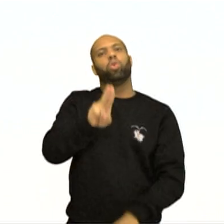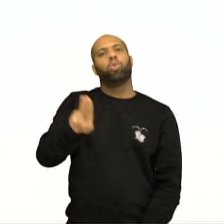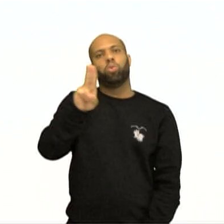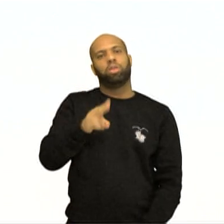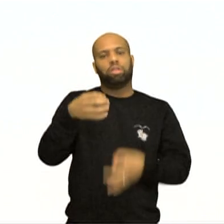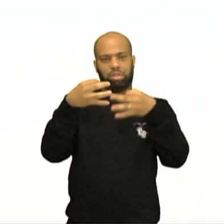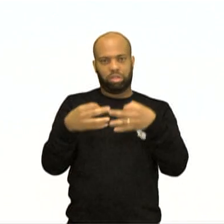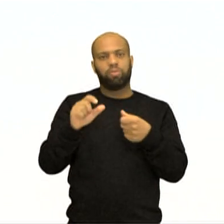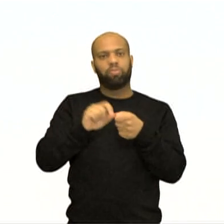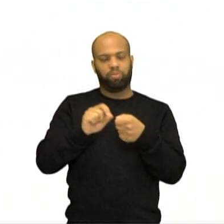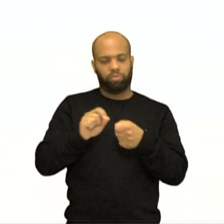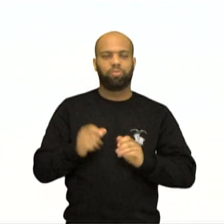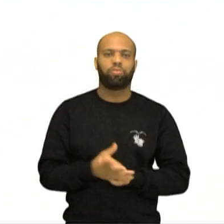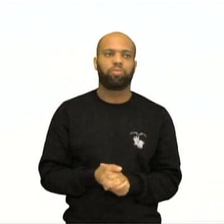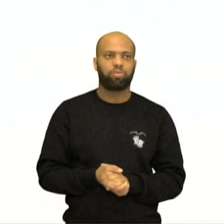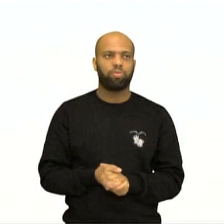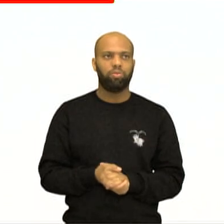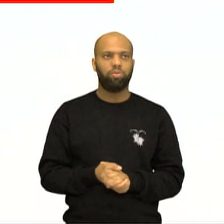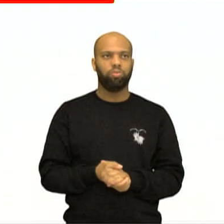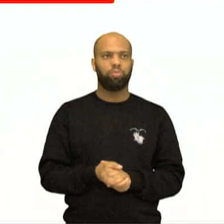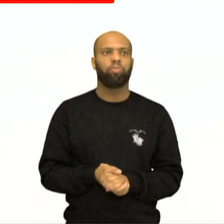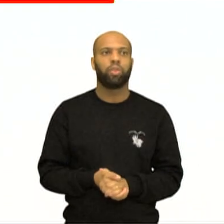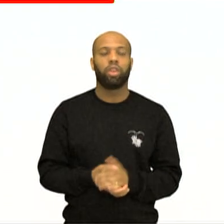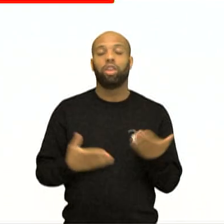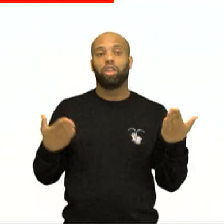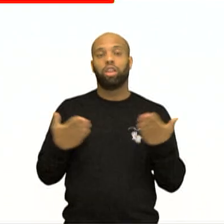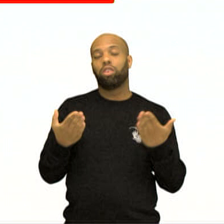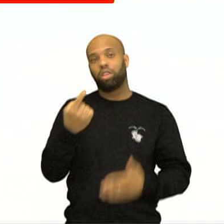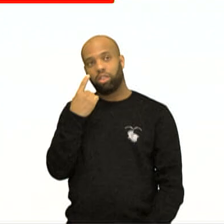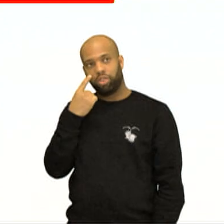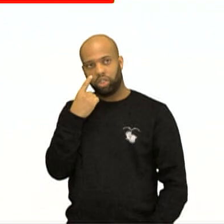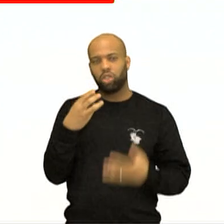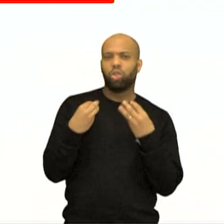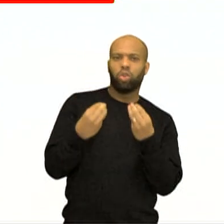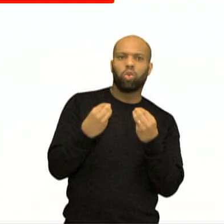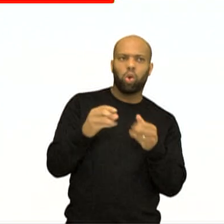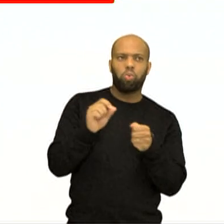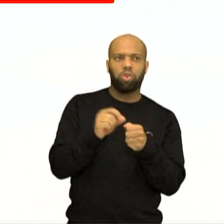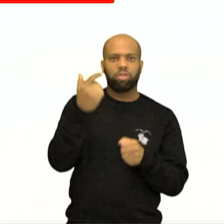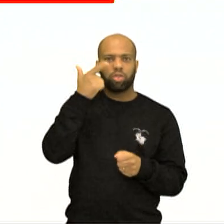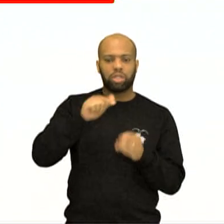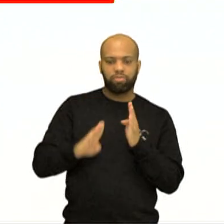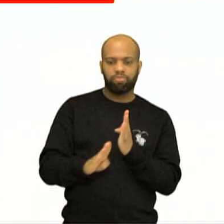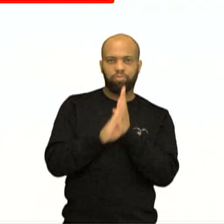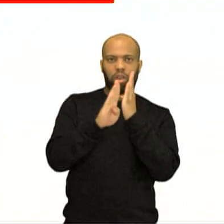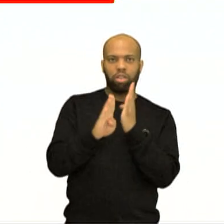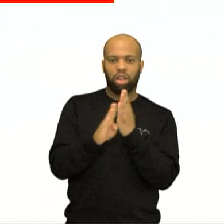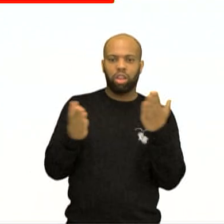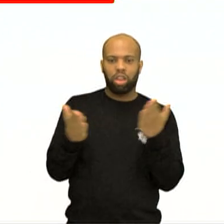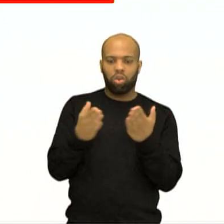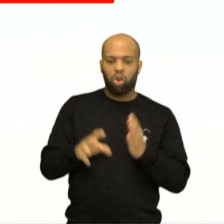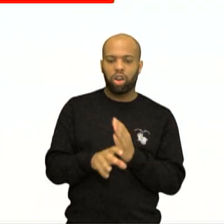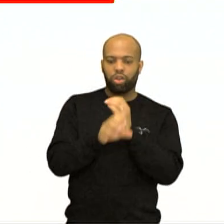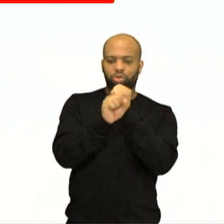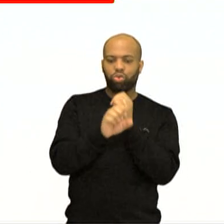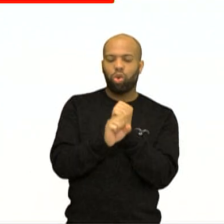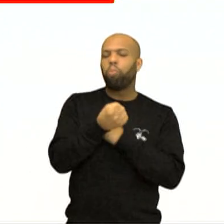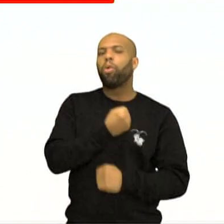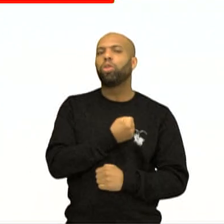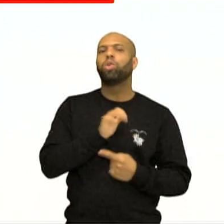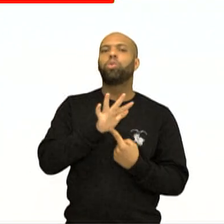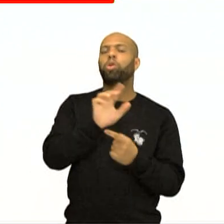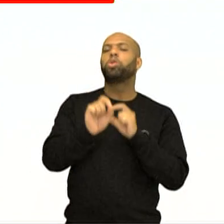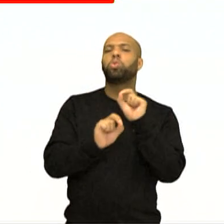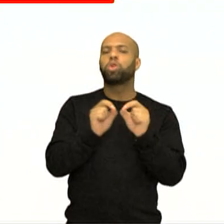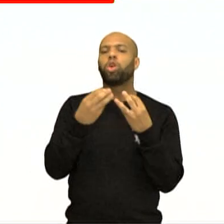esse exercício aqui. Certo? Bem, como é que a gente faz para determinar o tamanho desse cara? Certo?